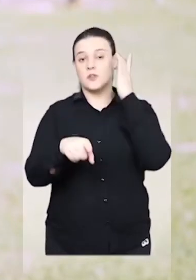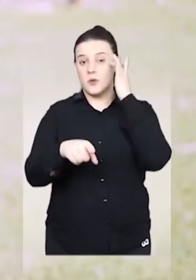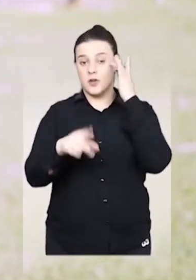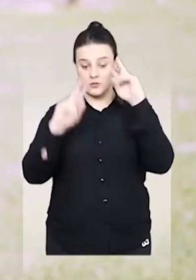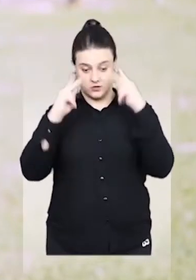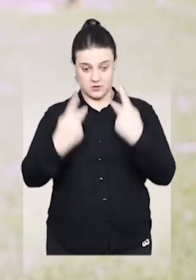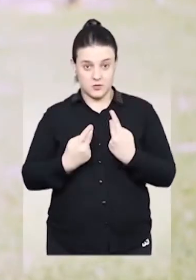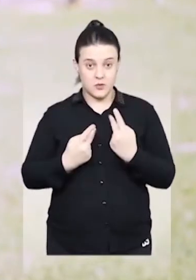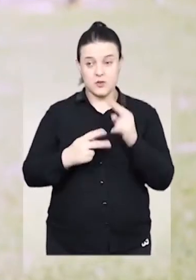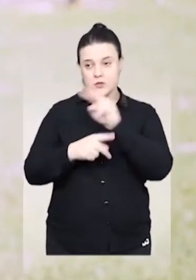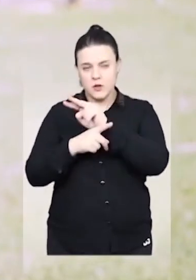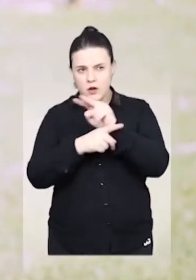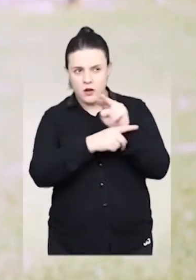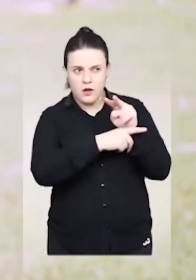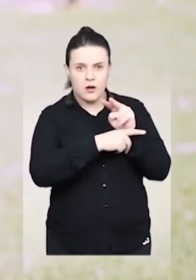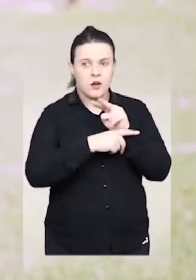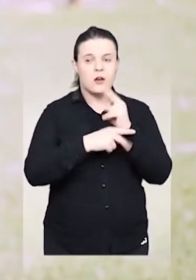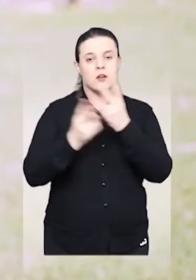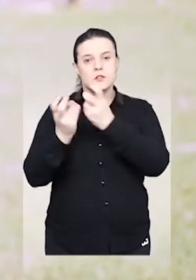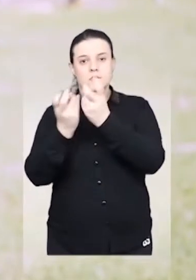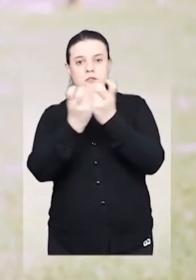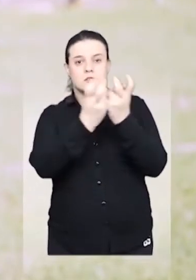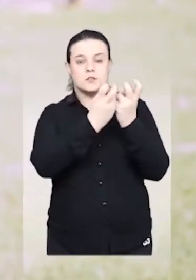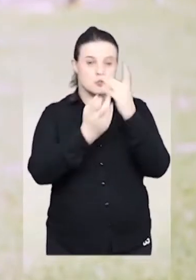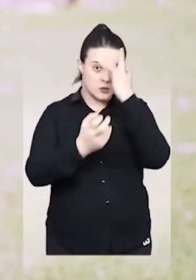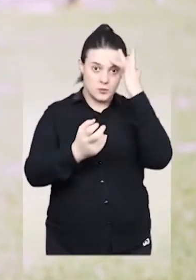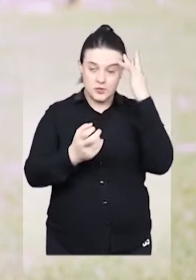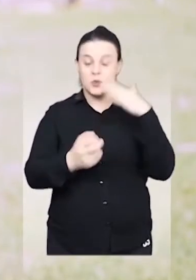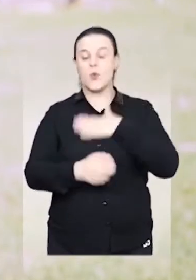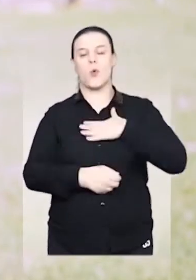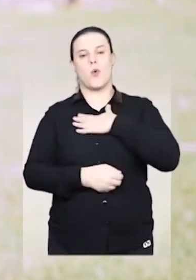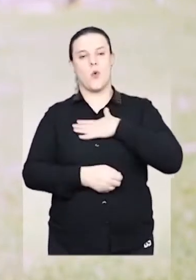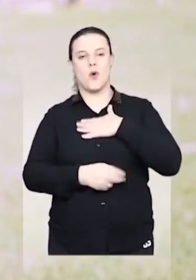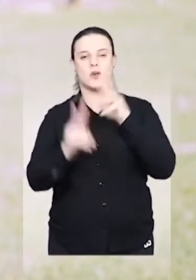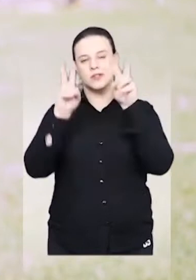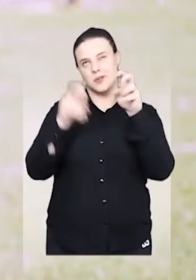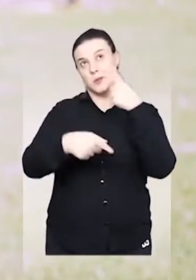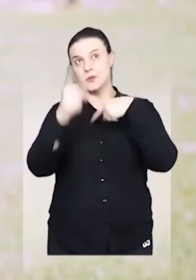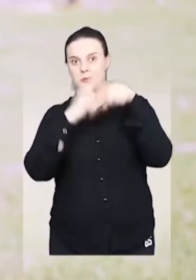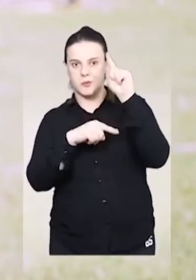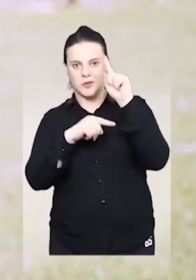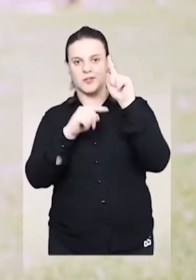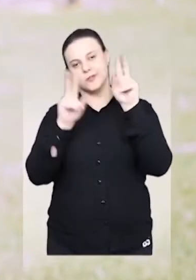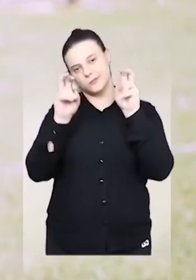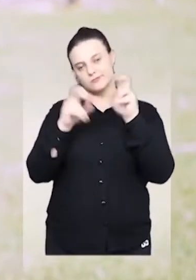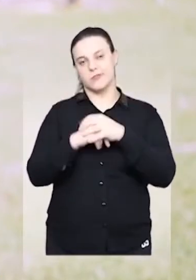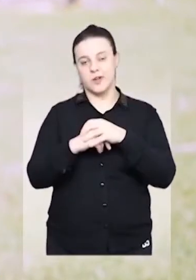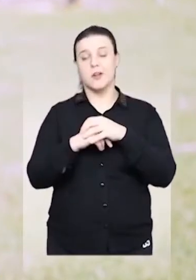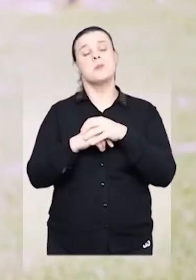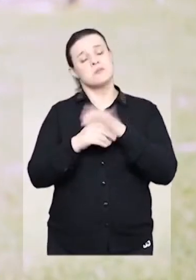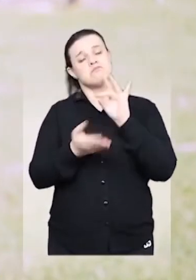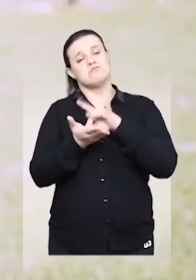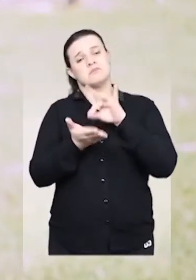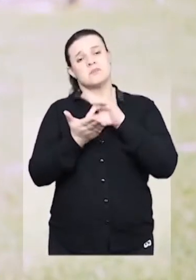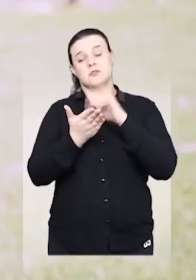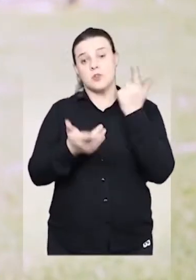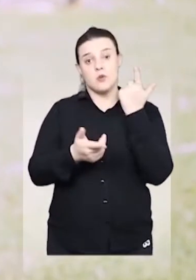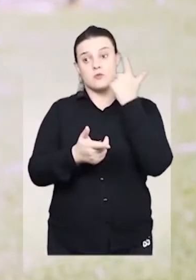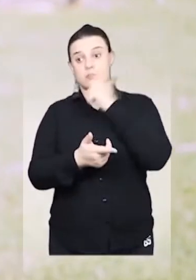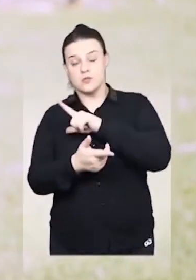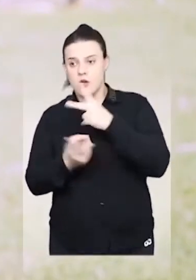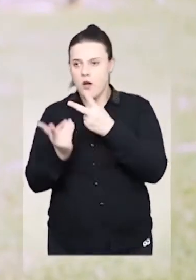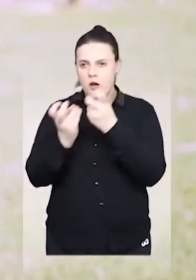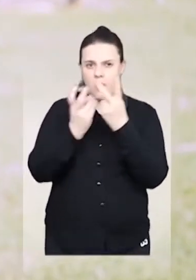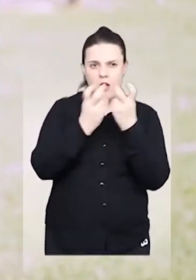ser humano você olhar e ver... as pessoas gostam muito do termo superação, né? Mas realmente você chegar lá